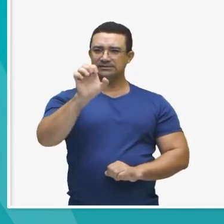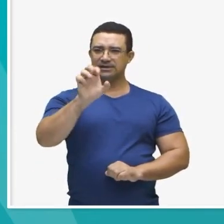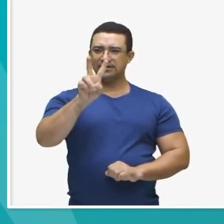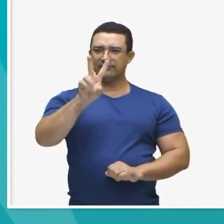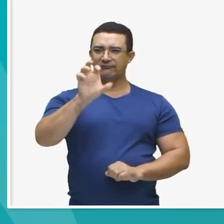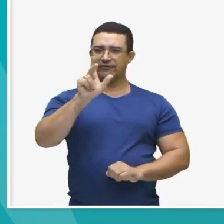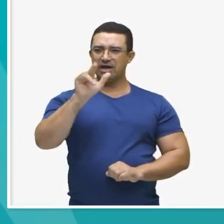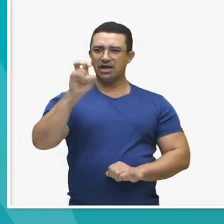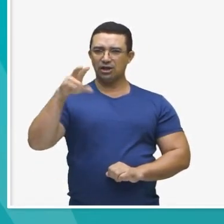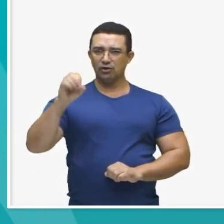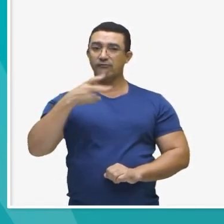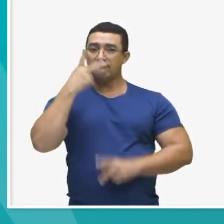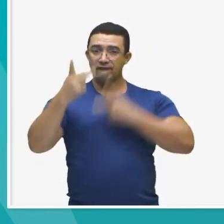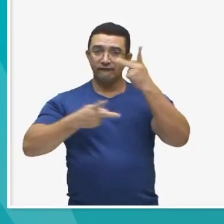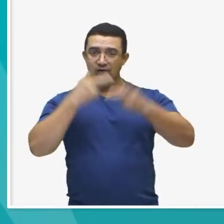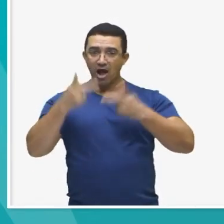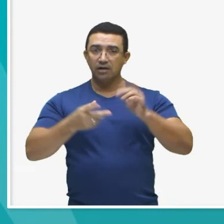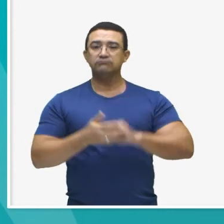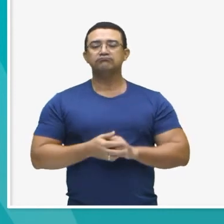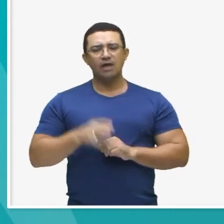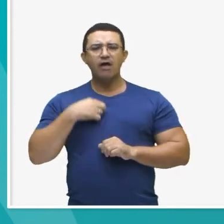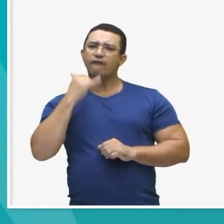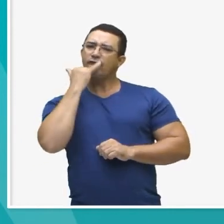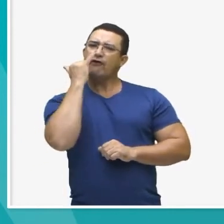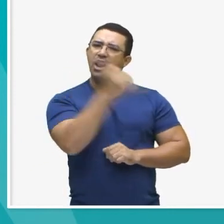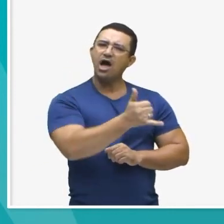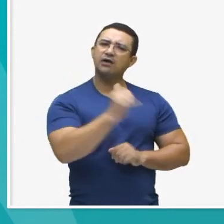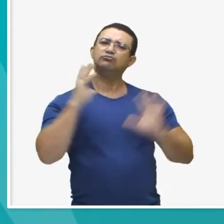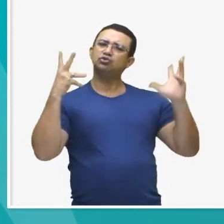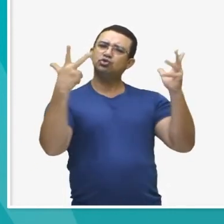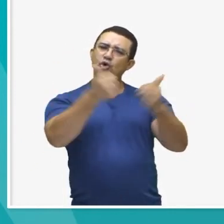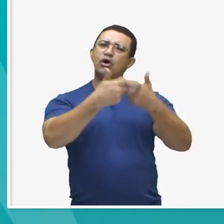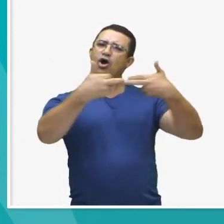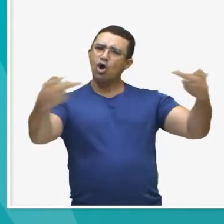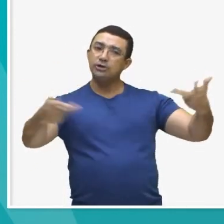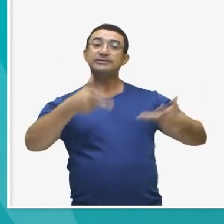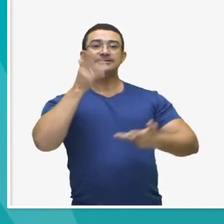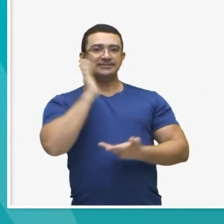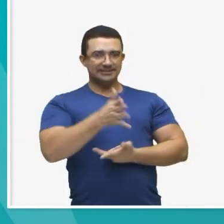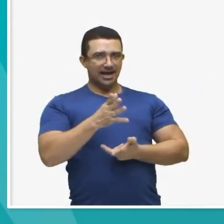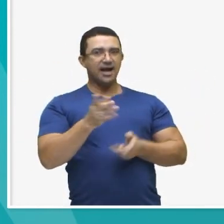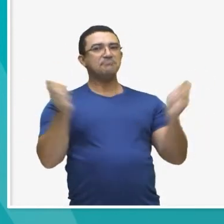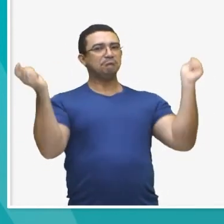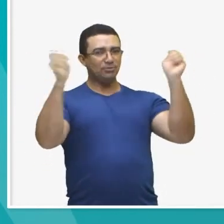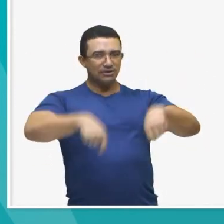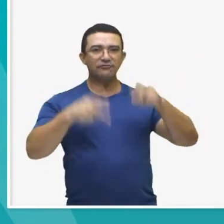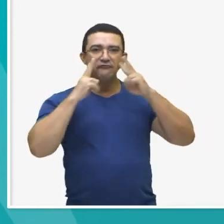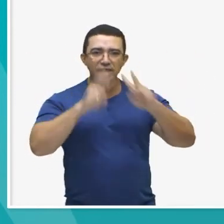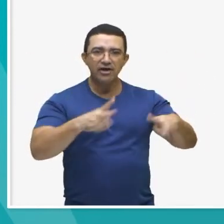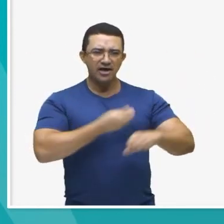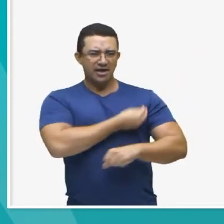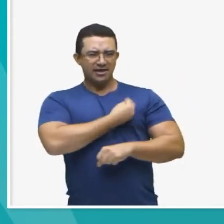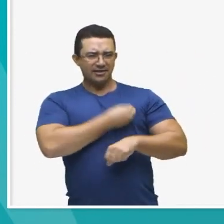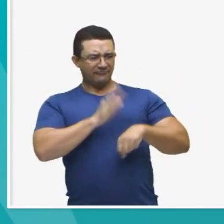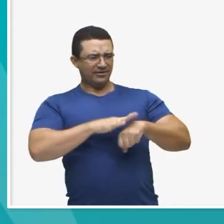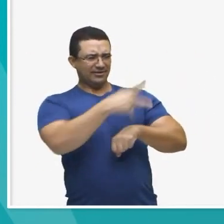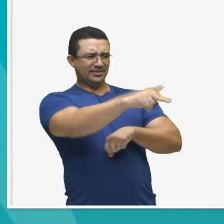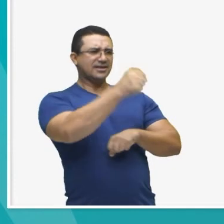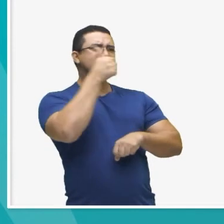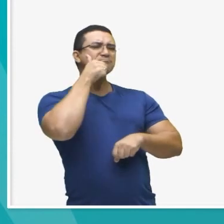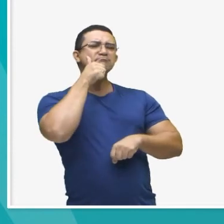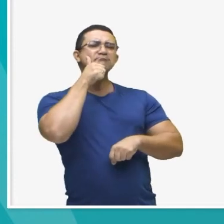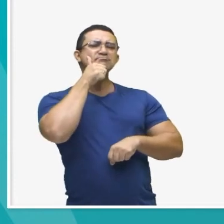não morte. Vou dizer todas as coisas que desde já posso ver na vida desse menino acabado de